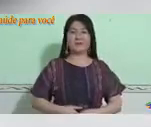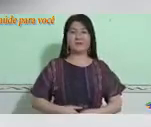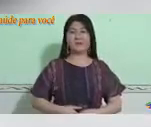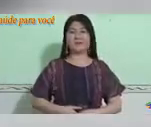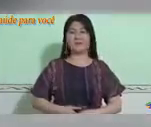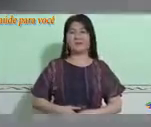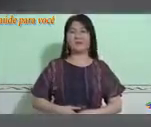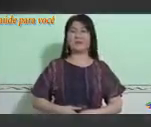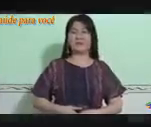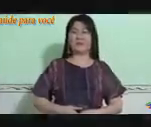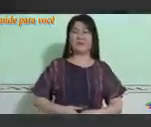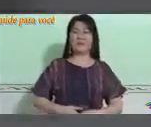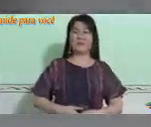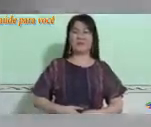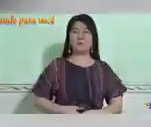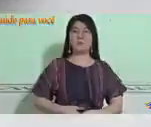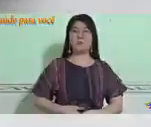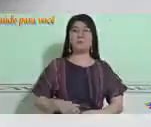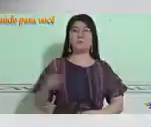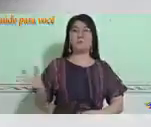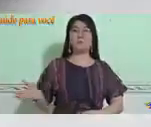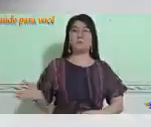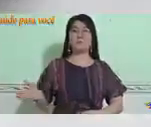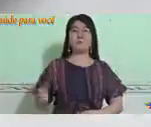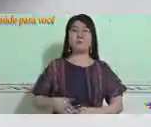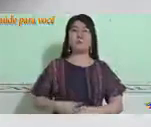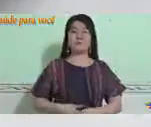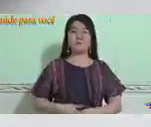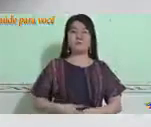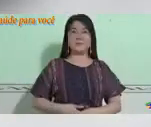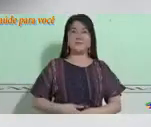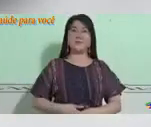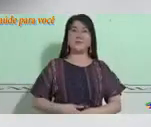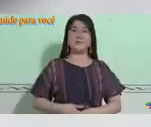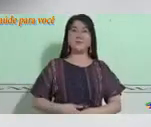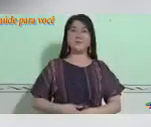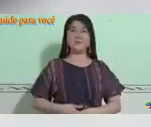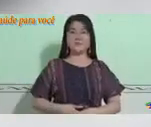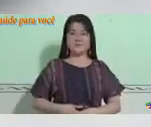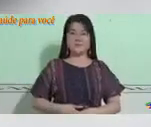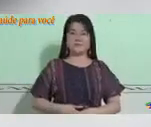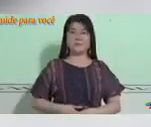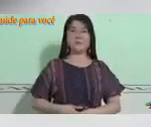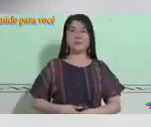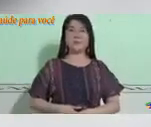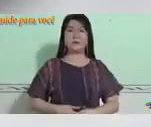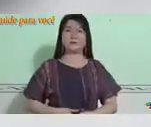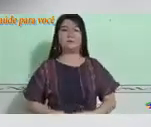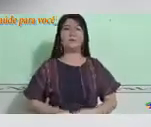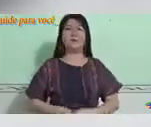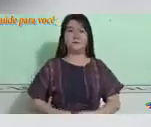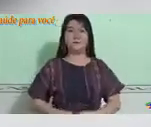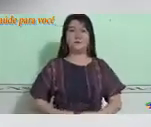OMACONDC cedilha ATIO, rara, que acontecia durante a gravidez devido a alterações no útero, vírgula, provocadas pela